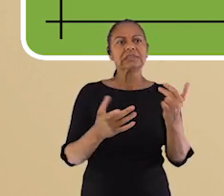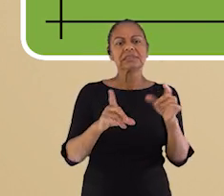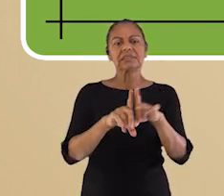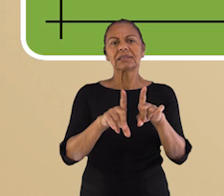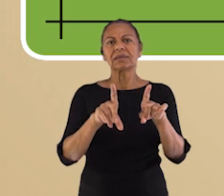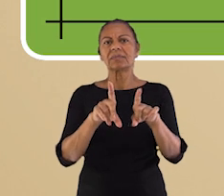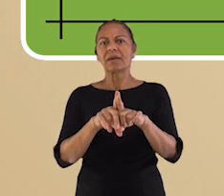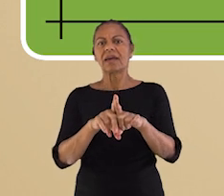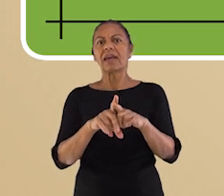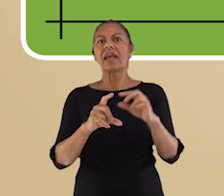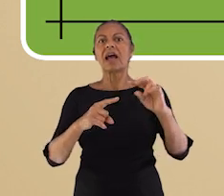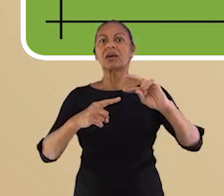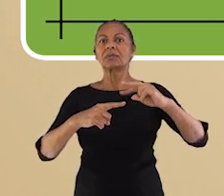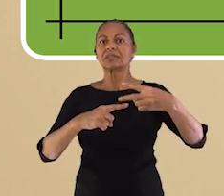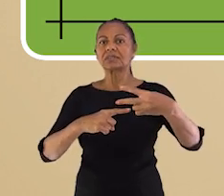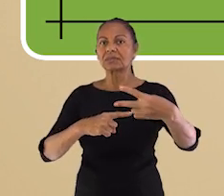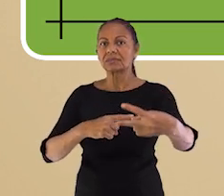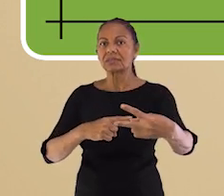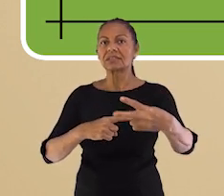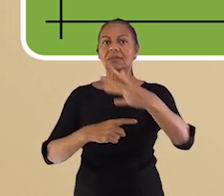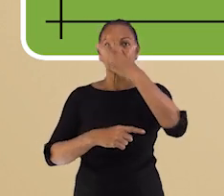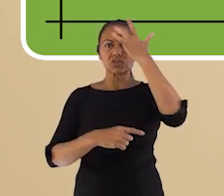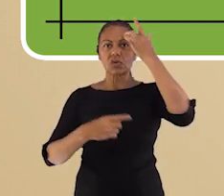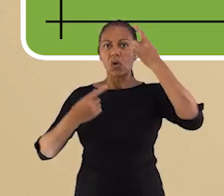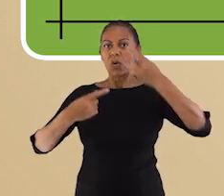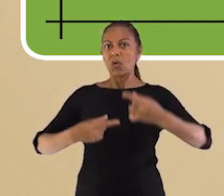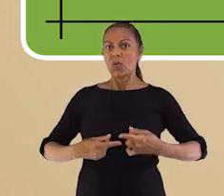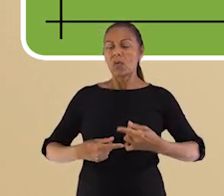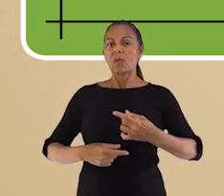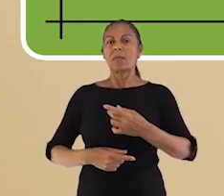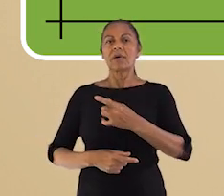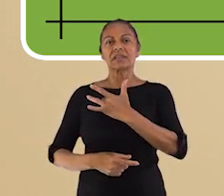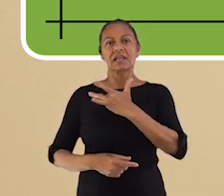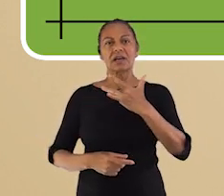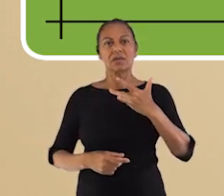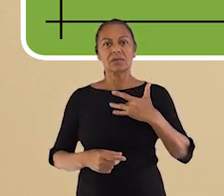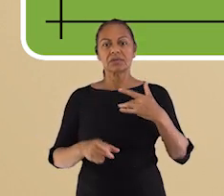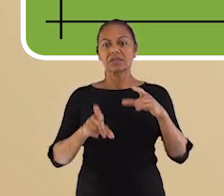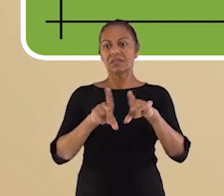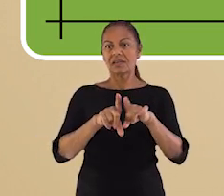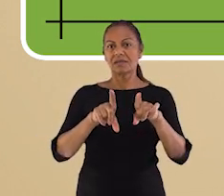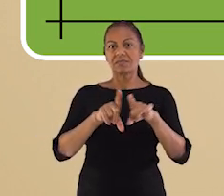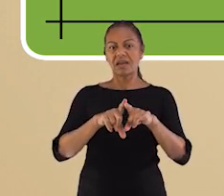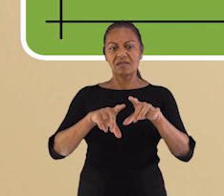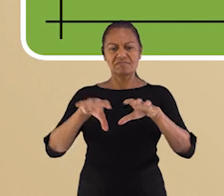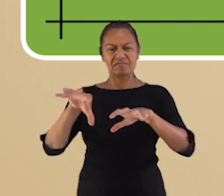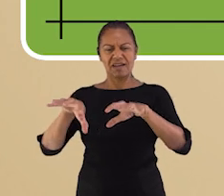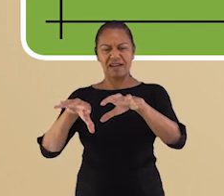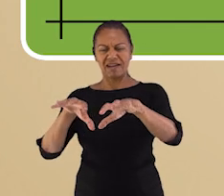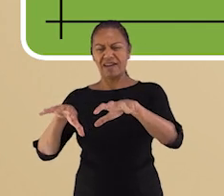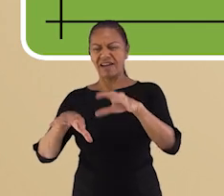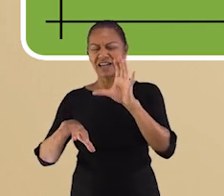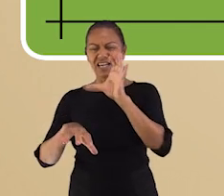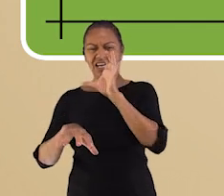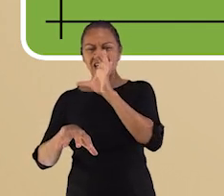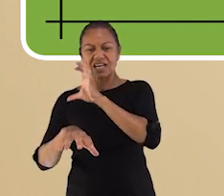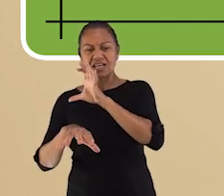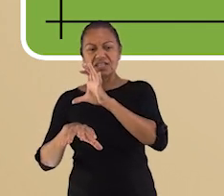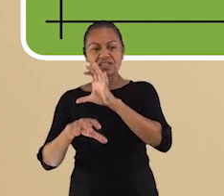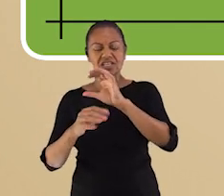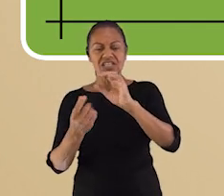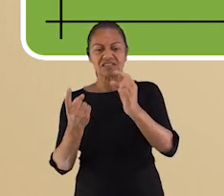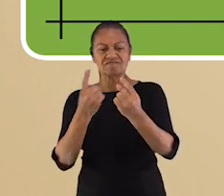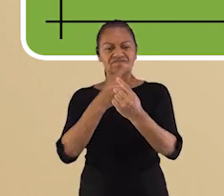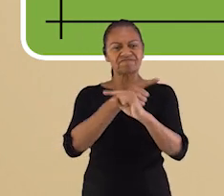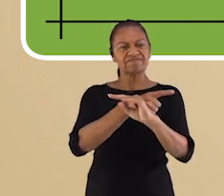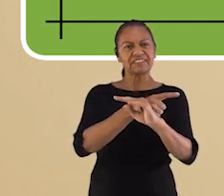térmica para a saúde humana e diferenciar ilhas de calor e inversão térmica. Então vamos lá para